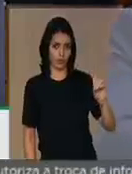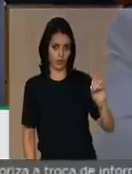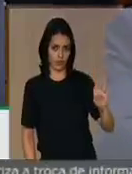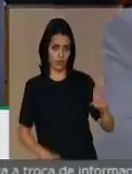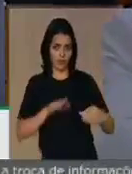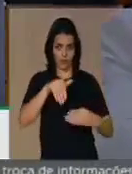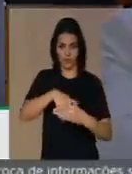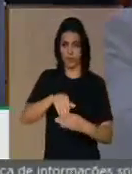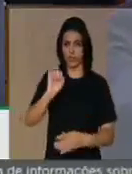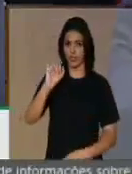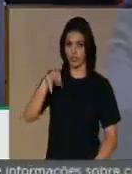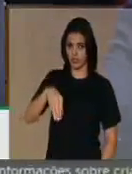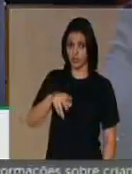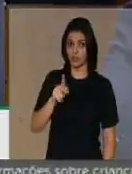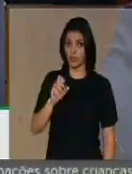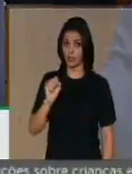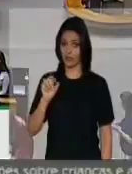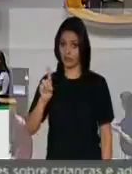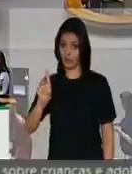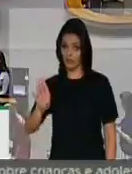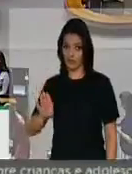Senhor presidente. Presidente PSDB.